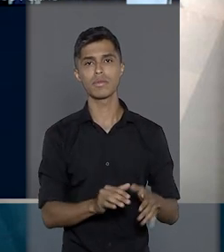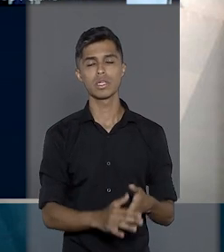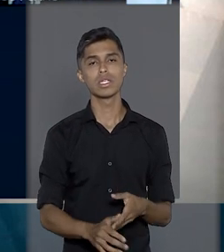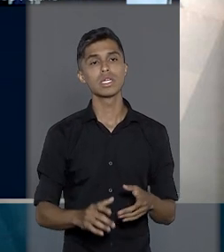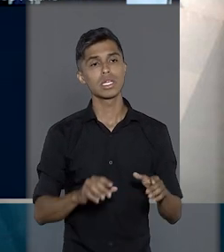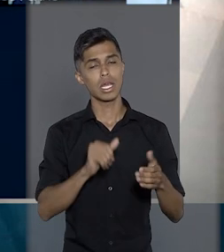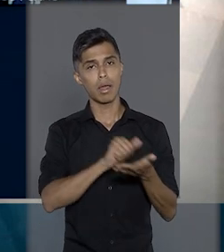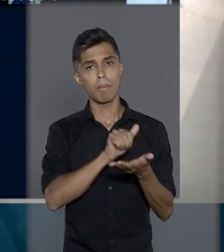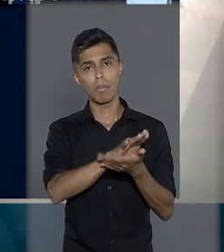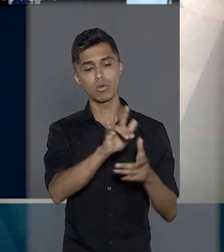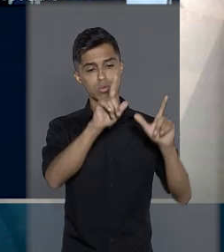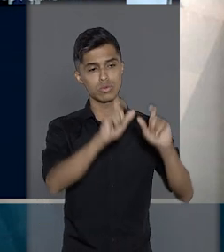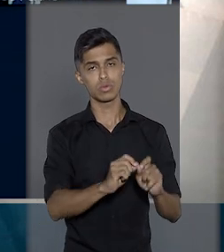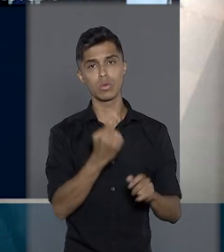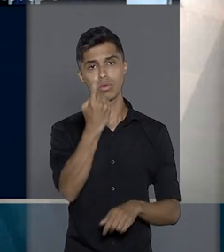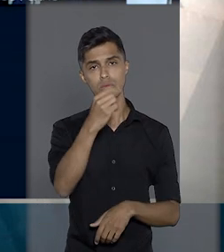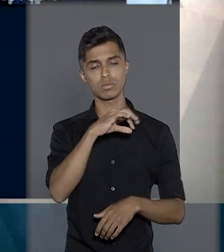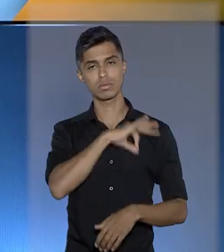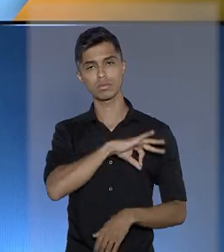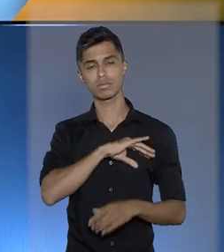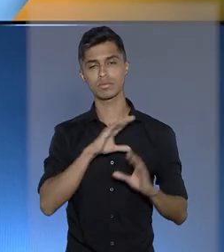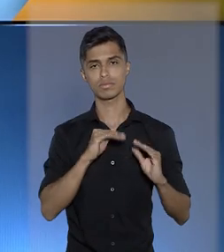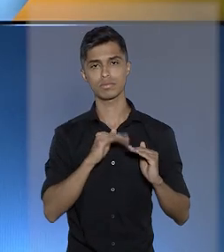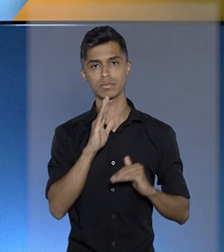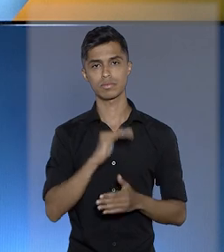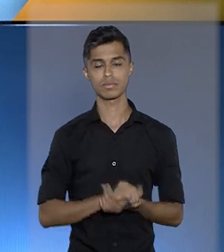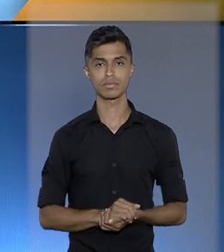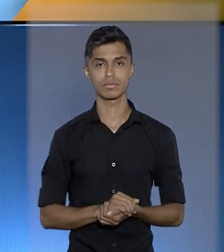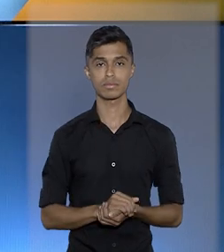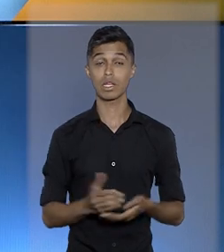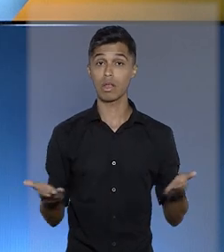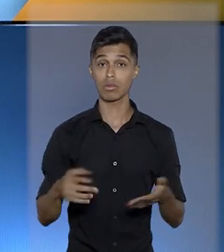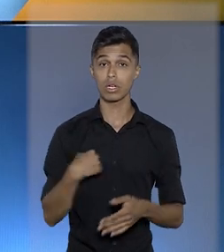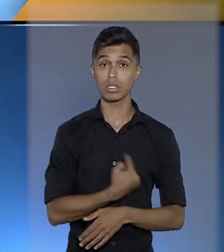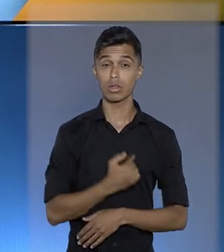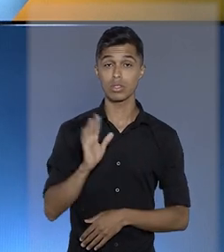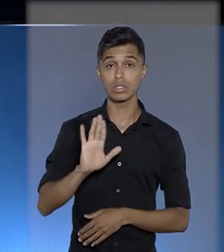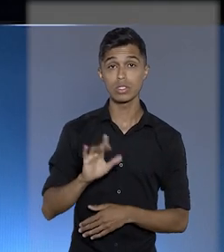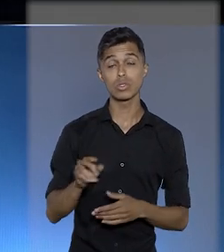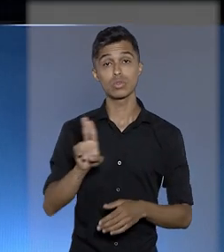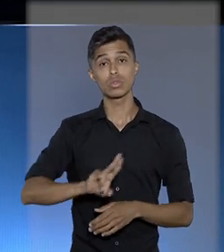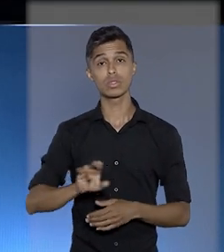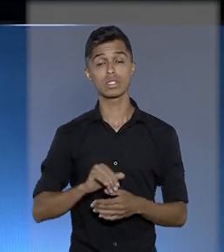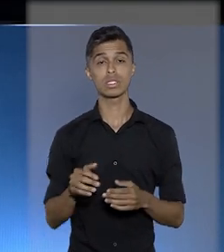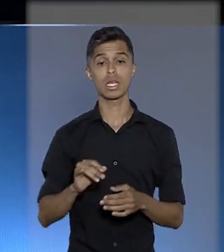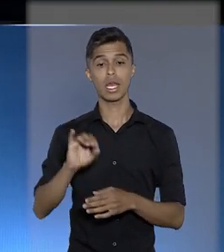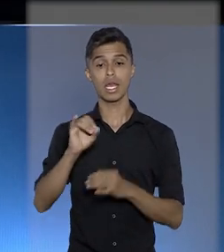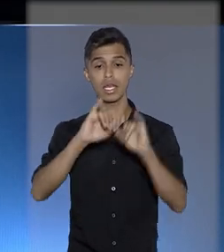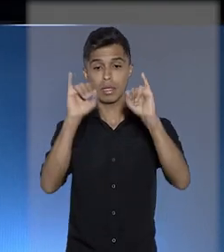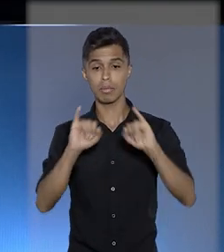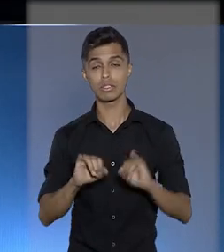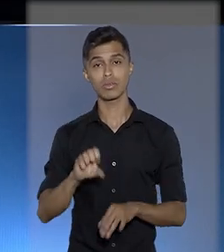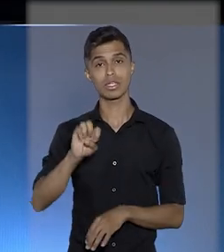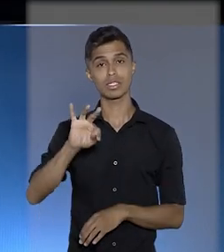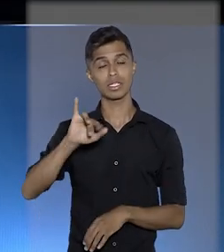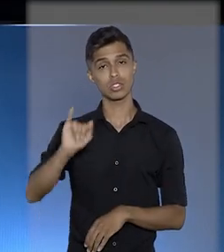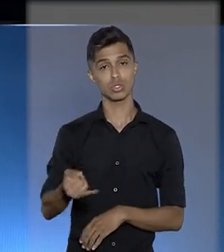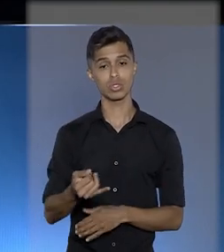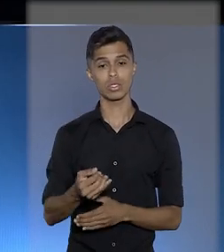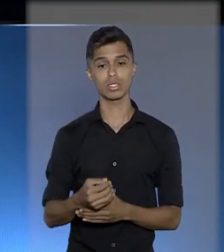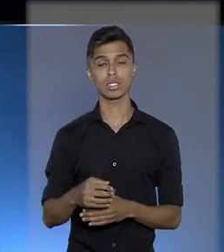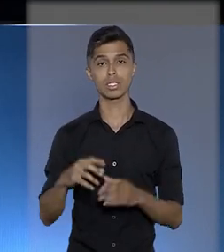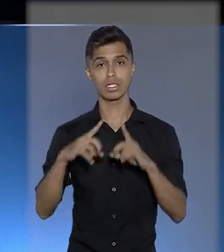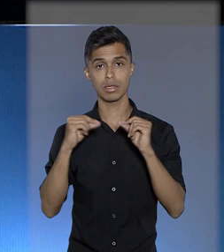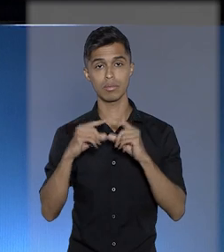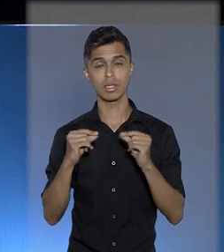reduziu a multa para um salário mínimo e a gente se despede com as imagens da fachada do STJ em